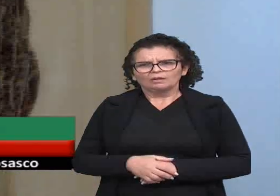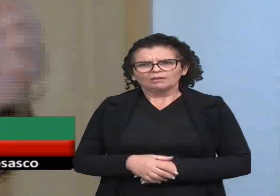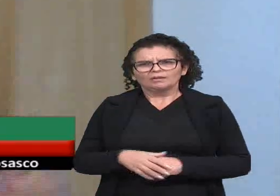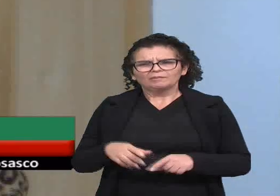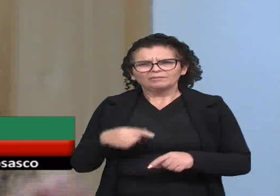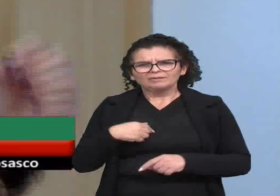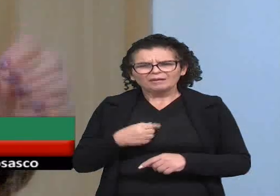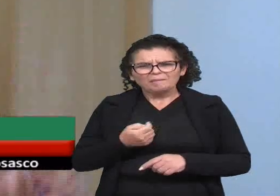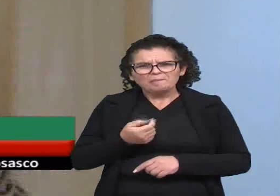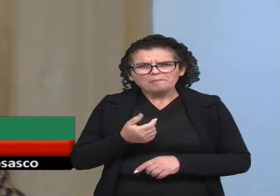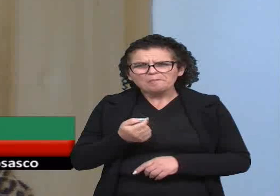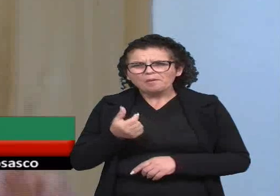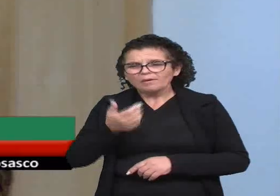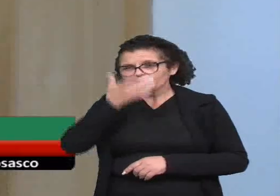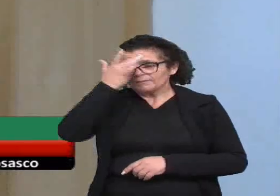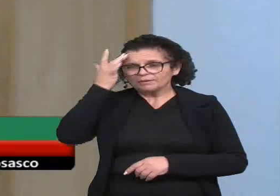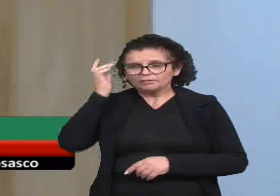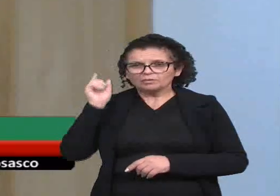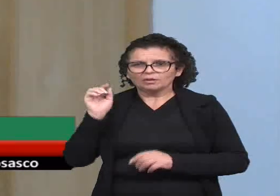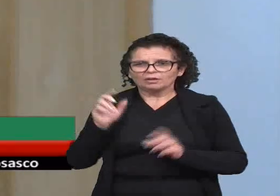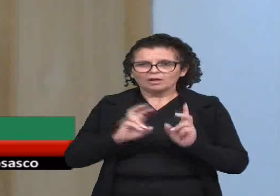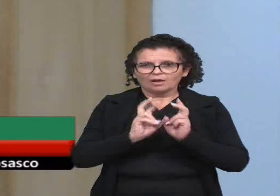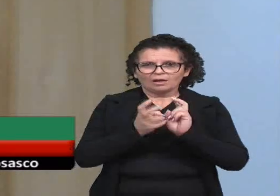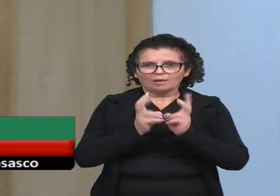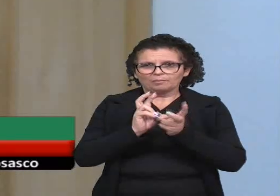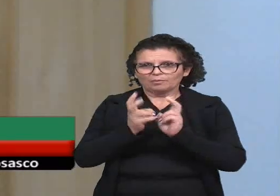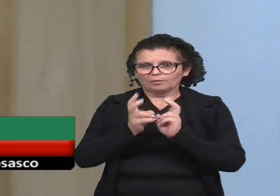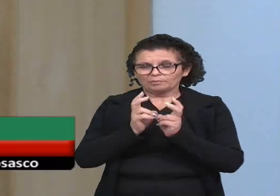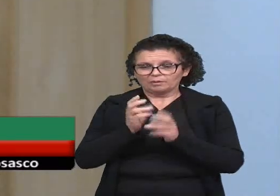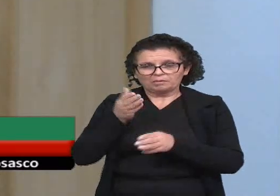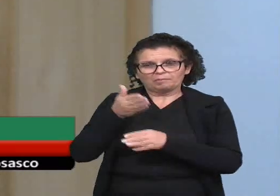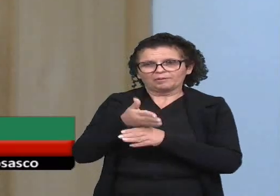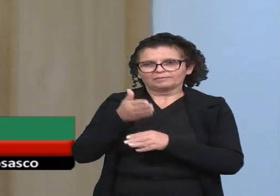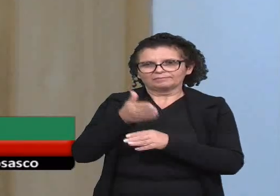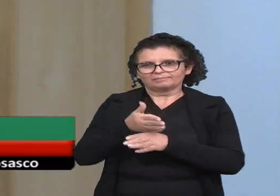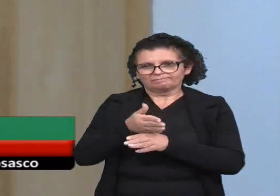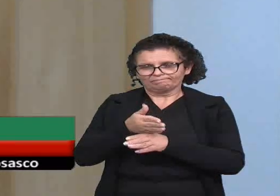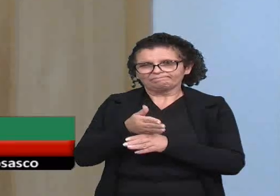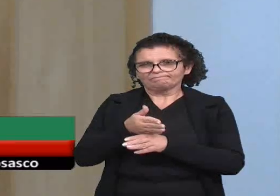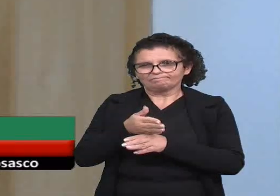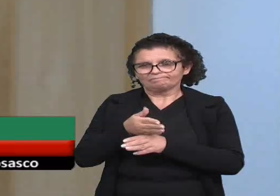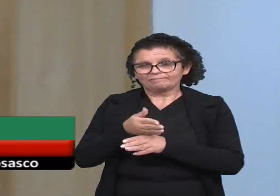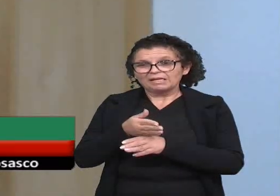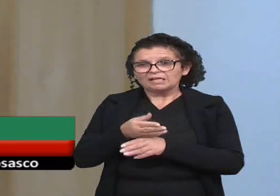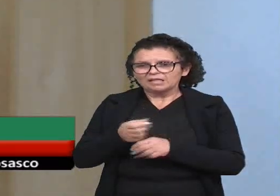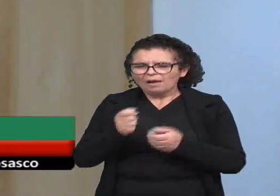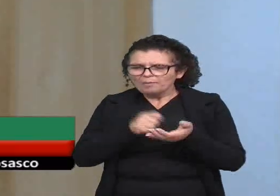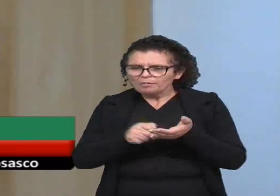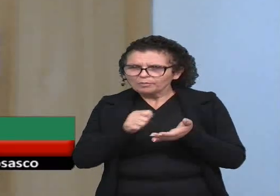tem pouquíssimas pessoas da capoeira participando